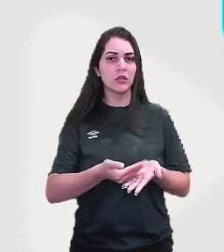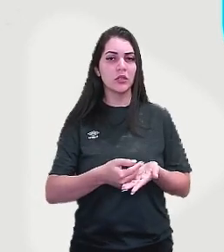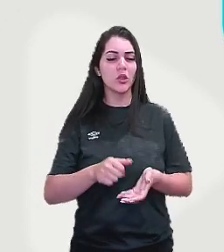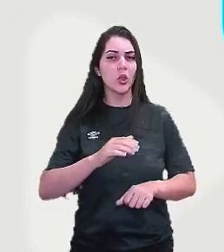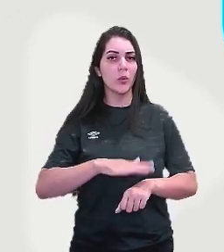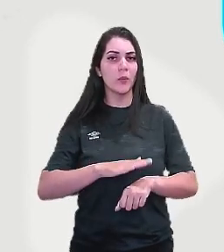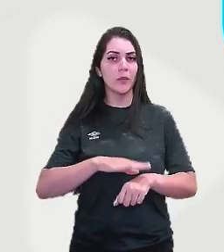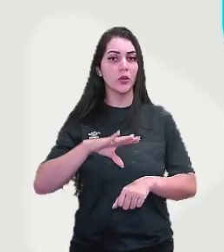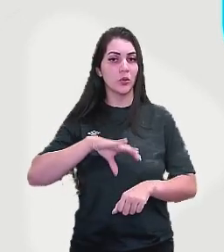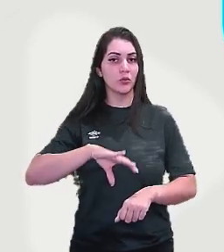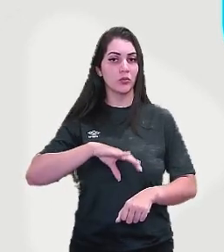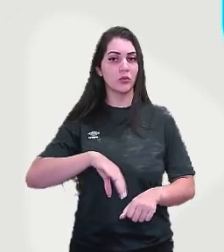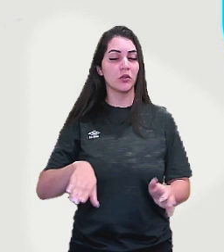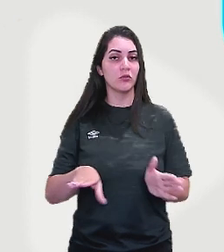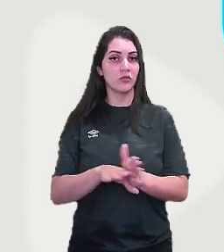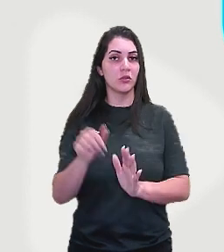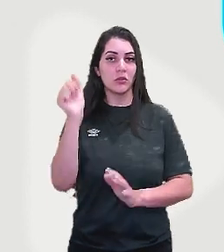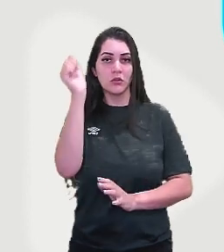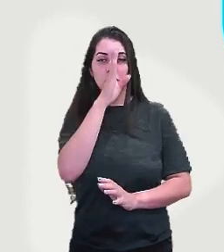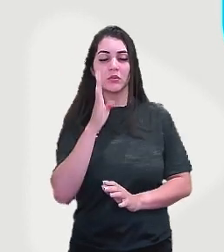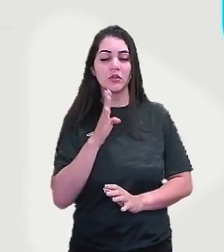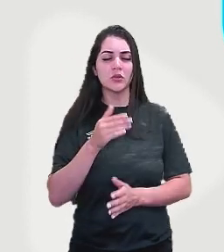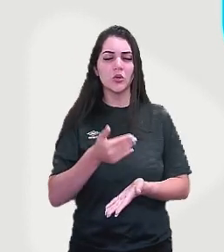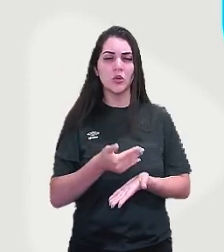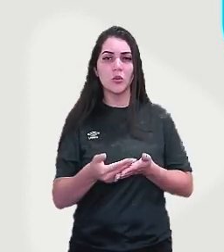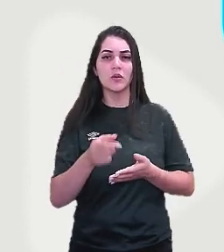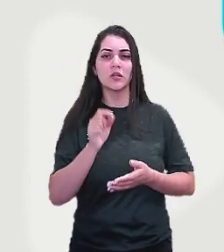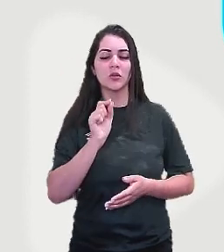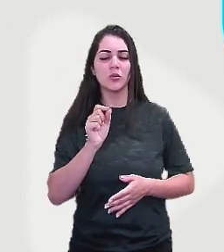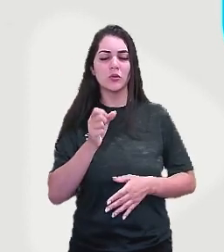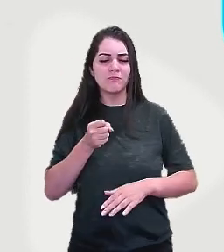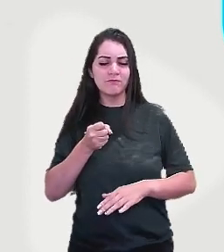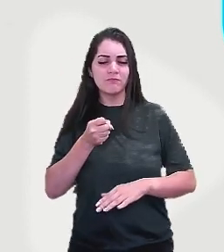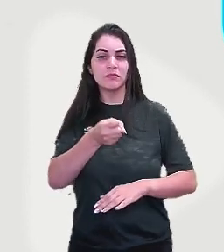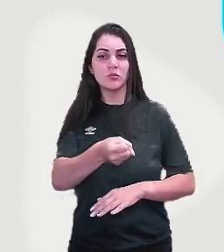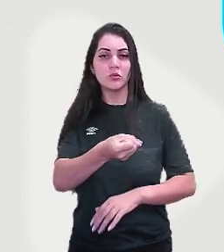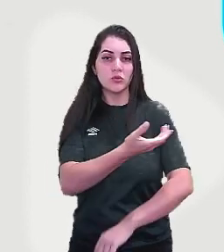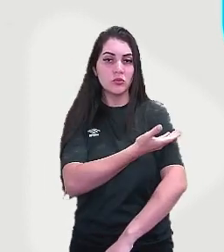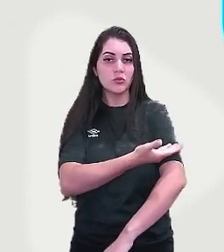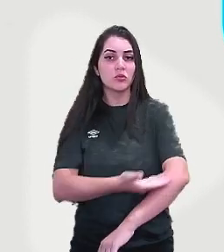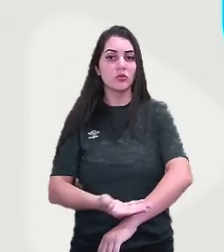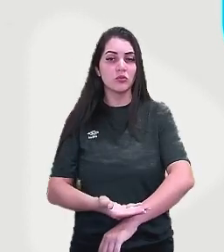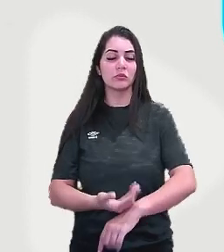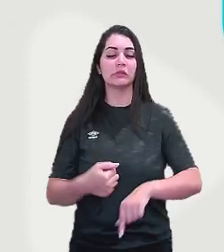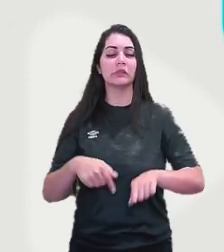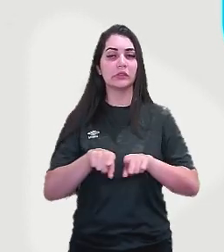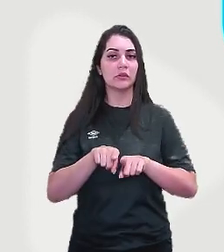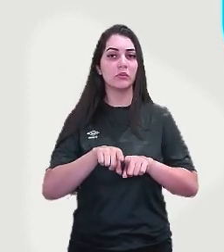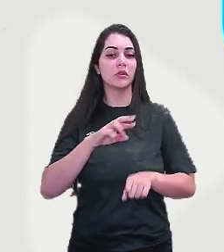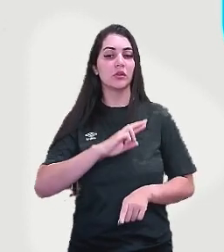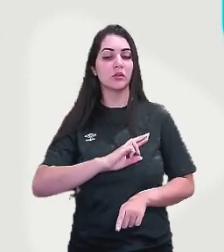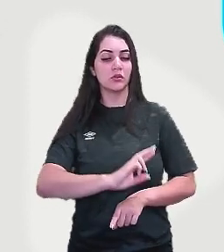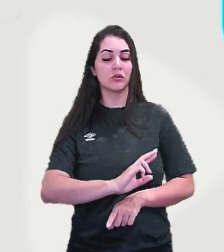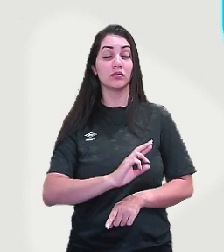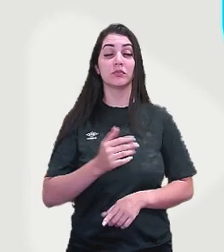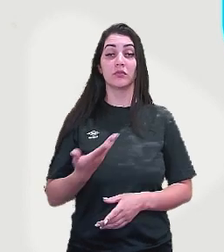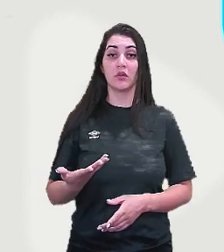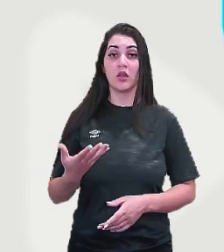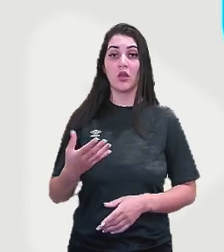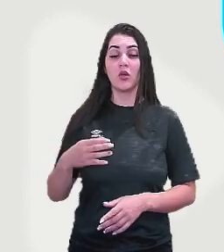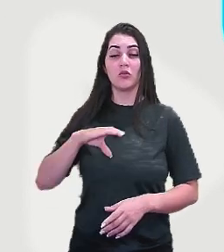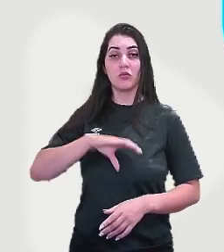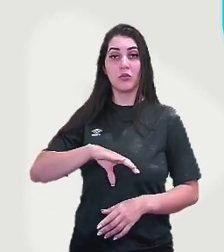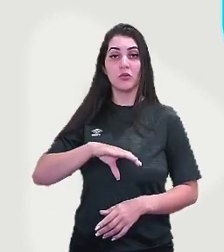que os portugueses chegaram ao Brasil, eles começaram a introduzir seus costumes e, com isso, sua religião. Os portugueses eram o